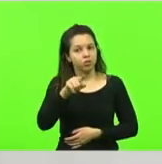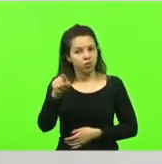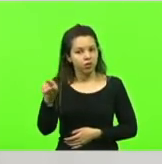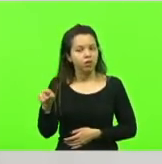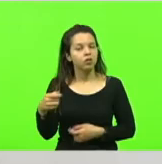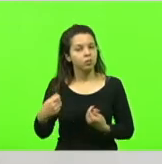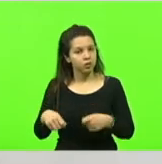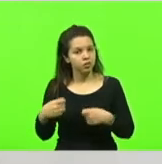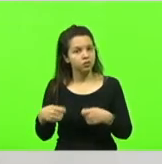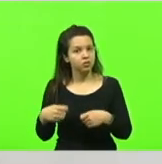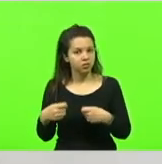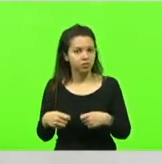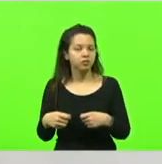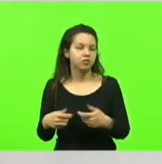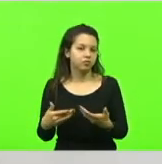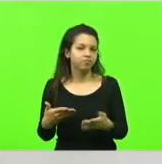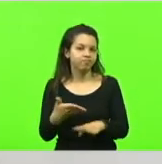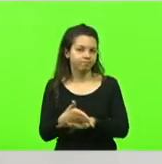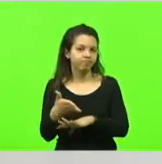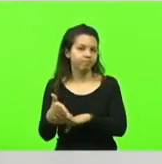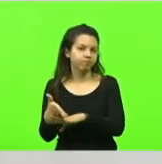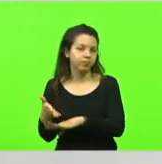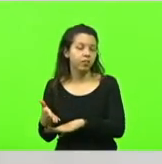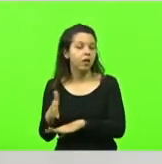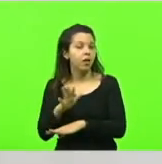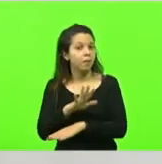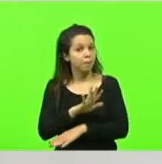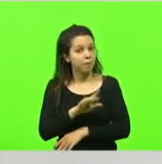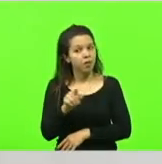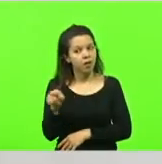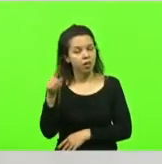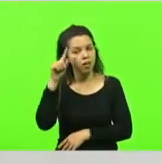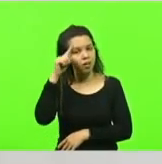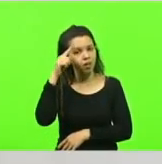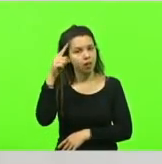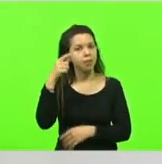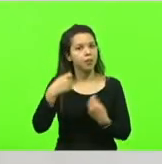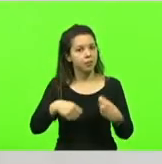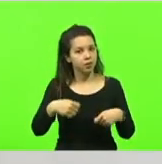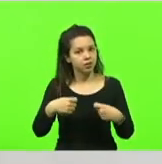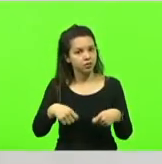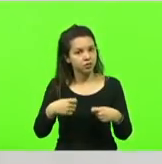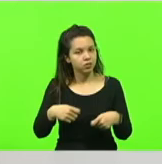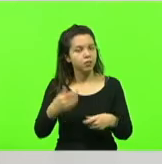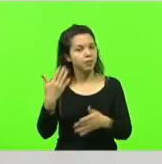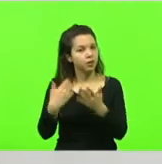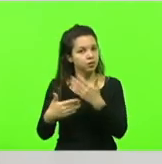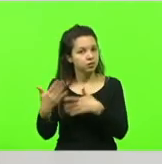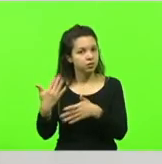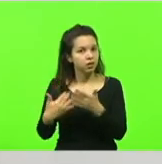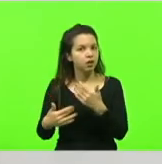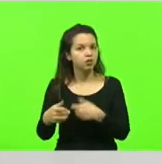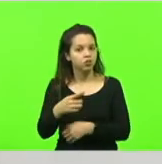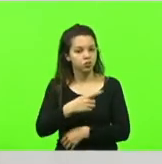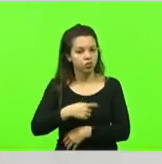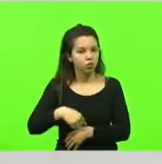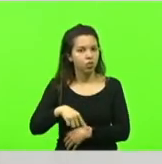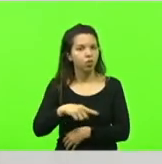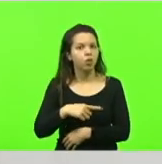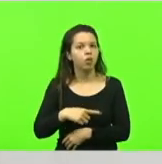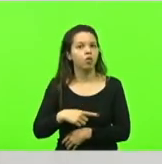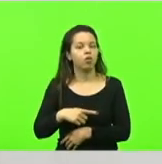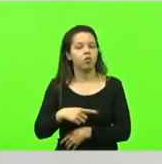atrás desse prejuízo. Mas que se lembrem também dos dias passados, tá, quando nós os procurávamos